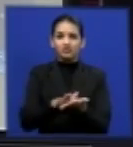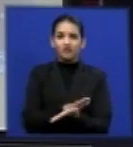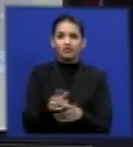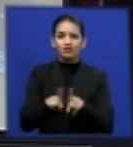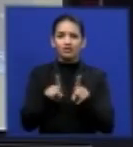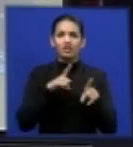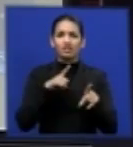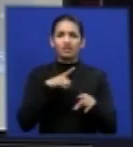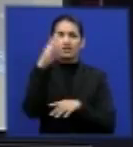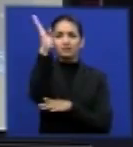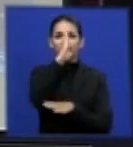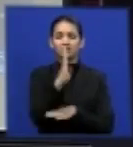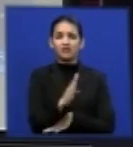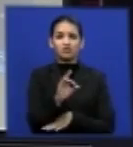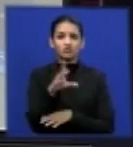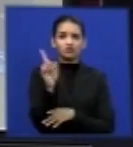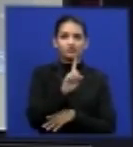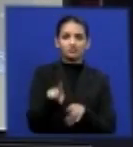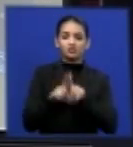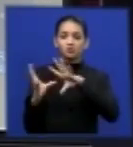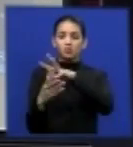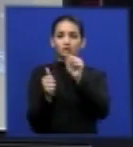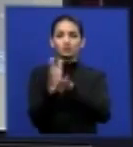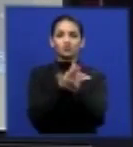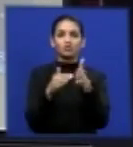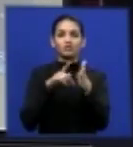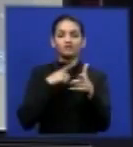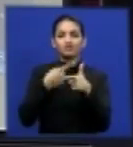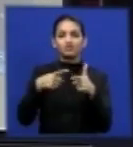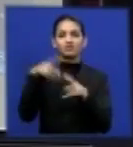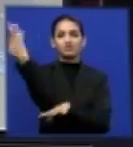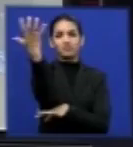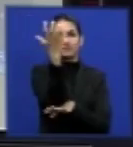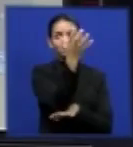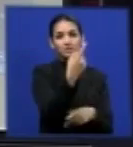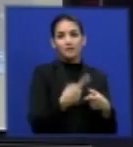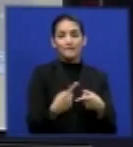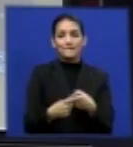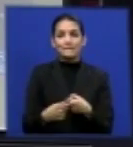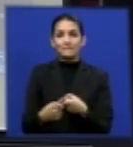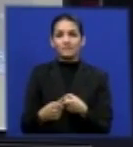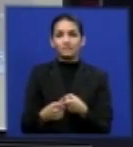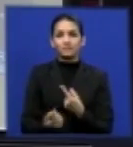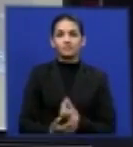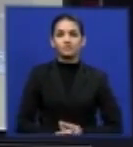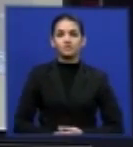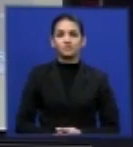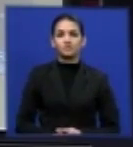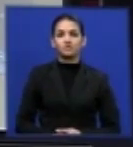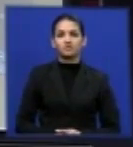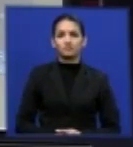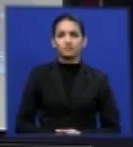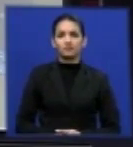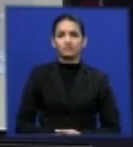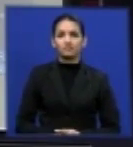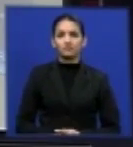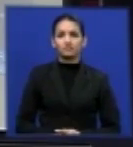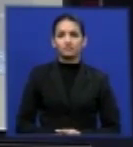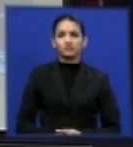problema ambiental, pois ela não resolve, ela não é, não se é possível